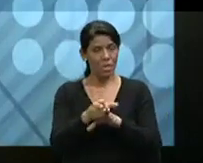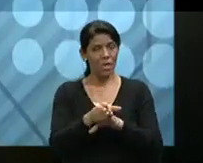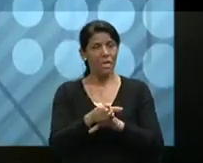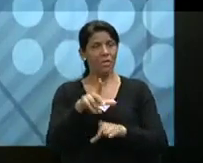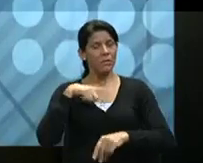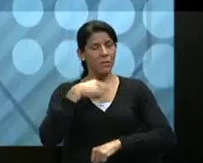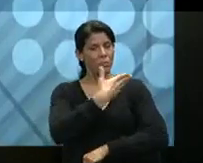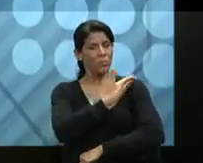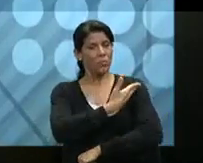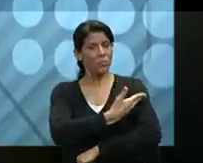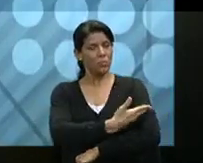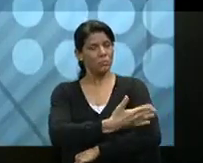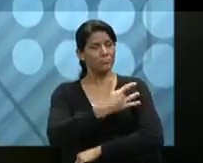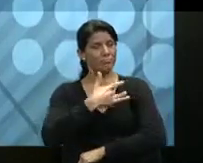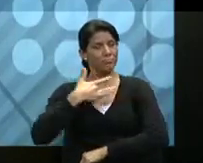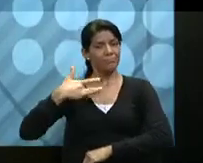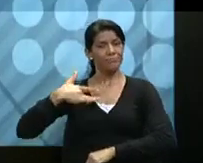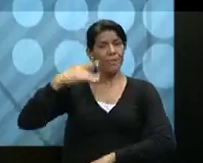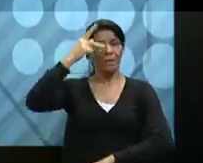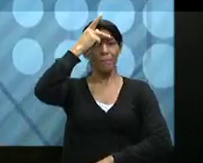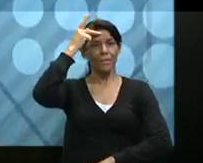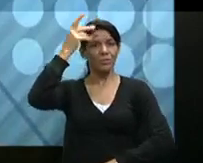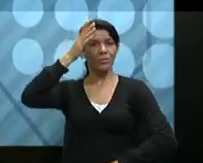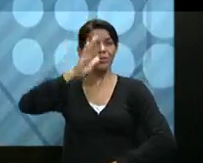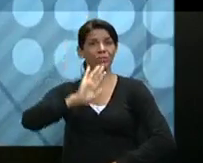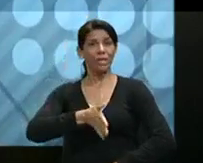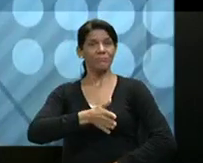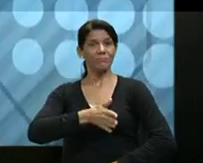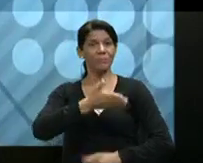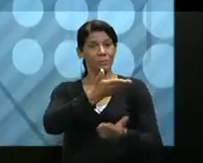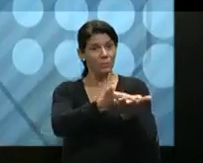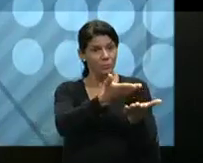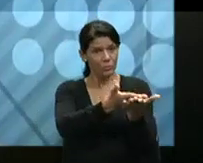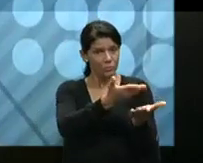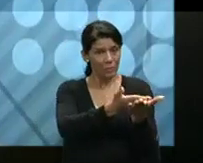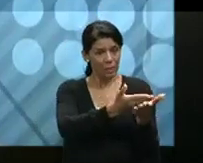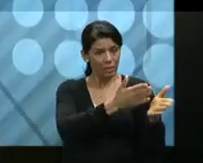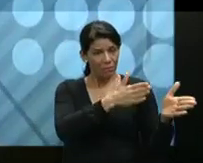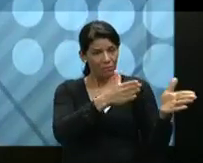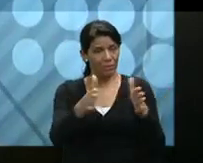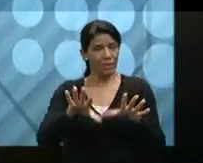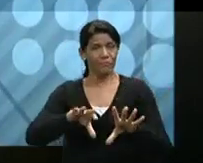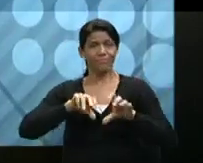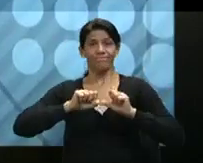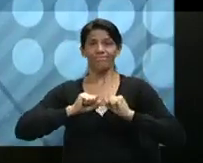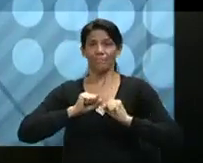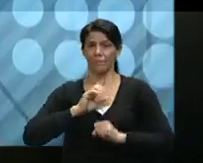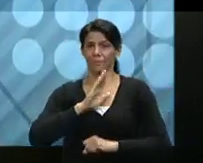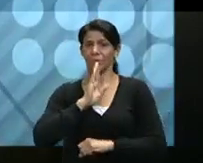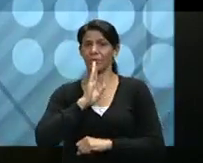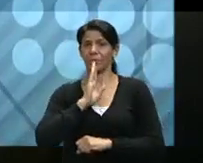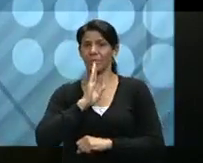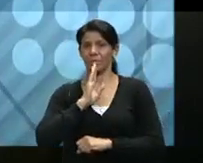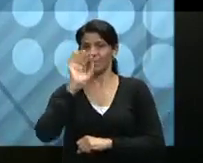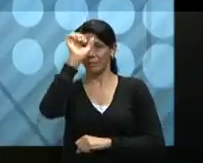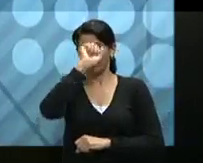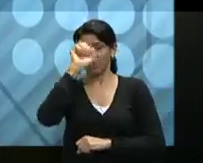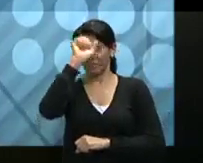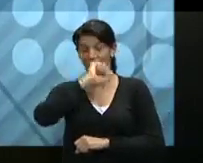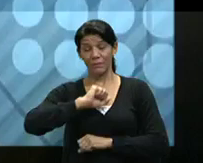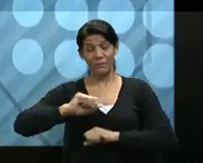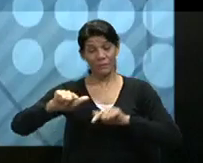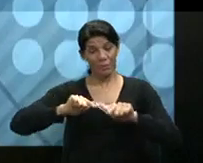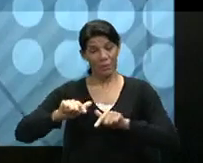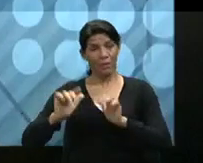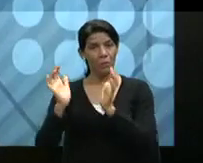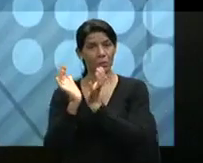hábitos mais saudáveis naqueles que passaram pela idade escolar e não adquiriram esses conhecimentos, né? Trabalhar com grupos